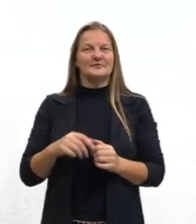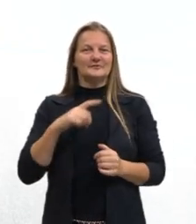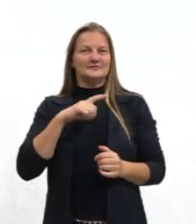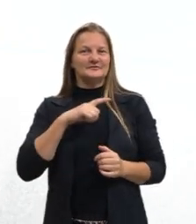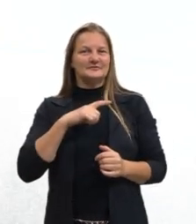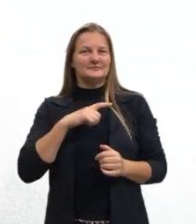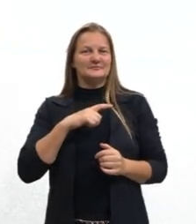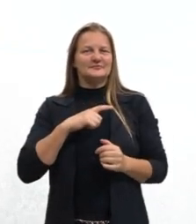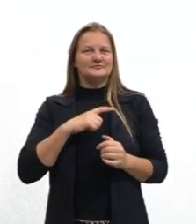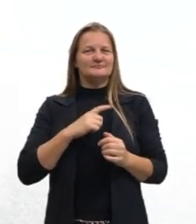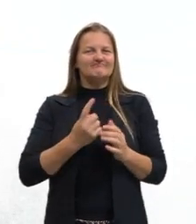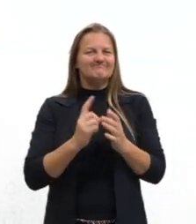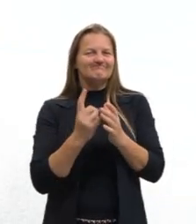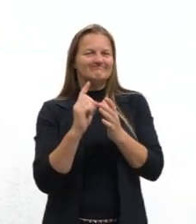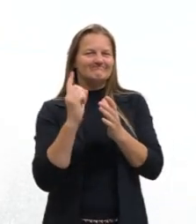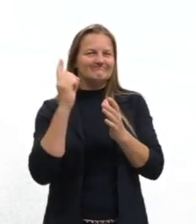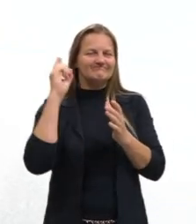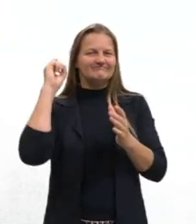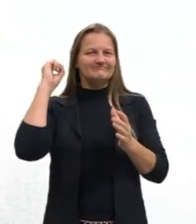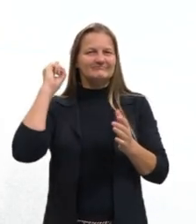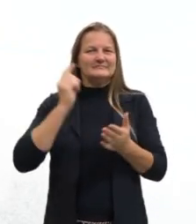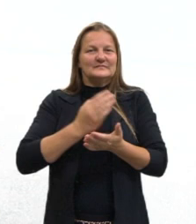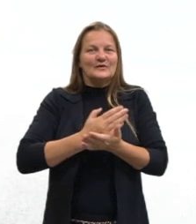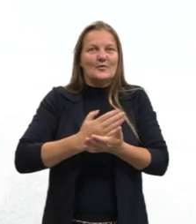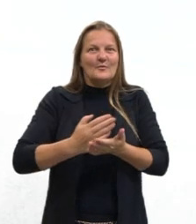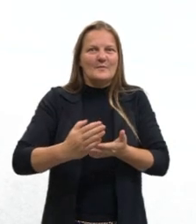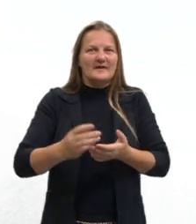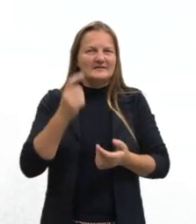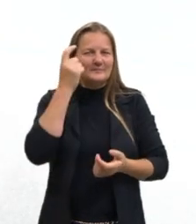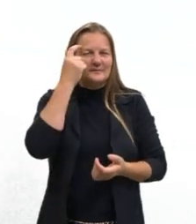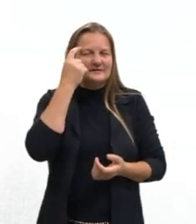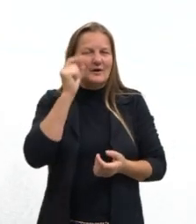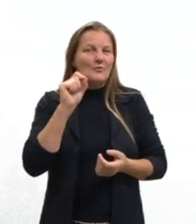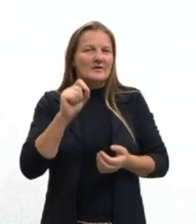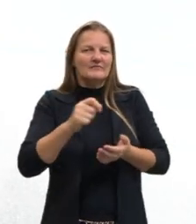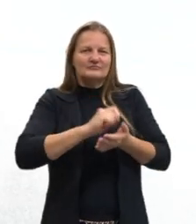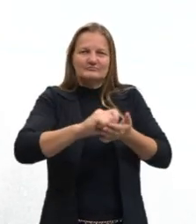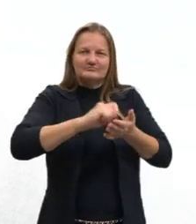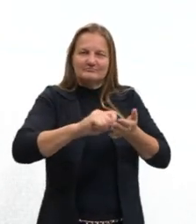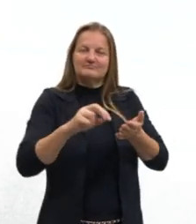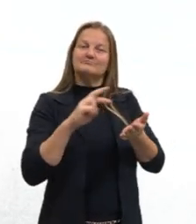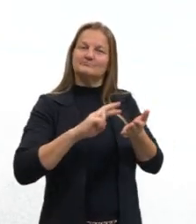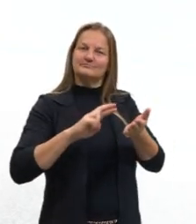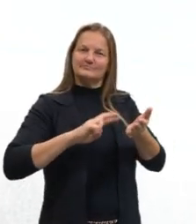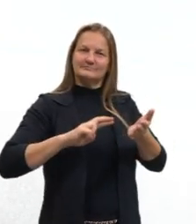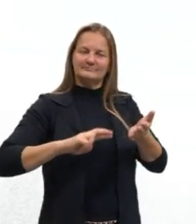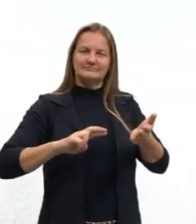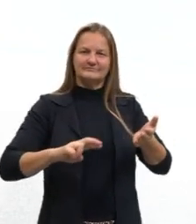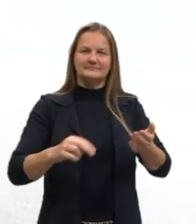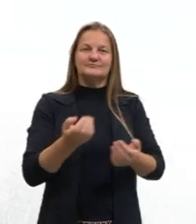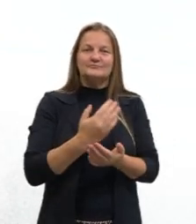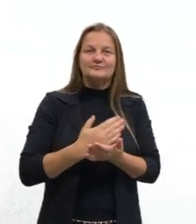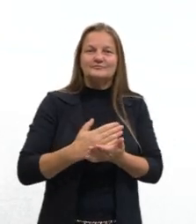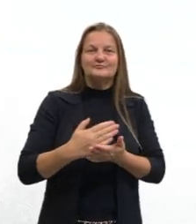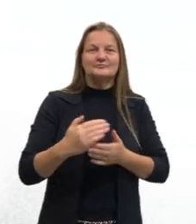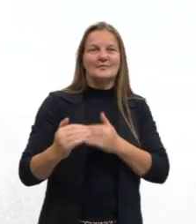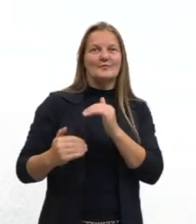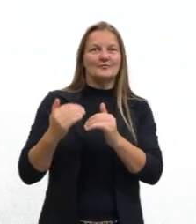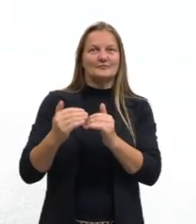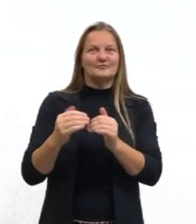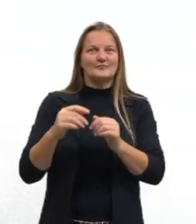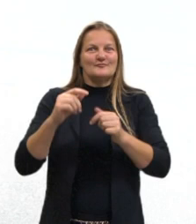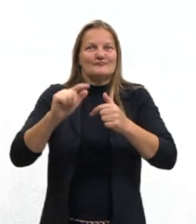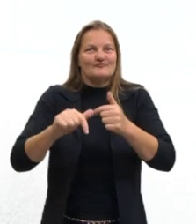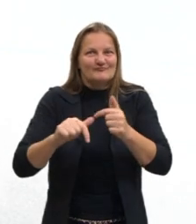que temos lá no princípio né quando a gente começa a pensar em escrever uma redação a gente vai para